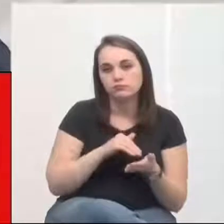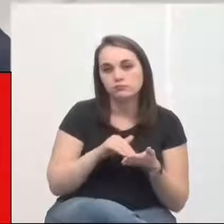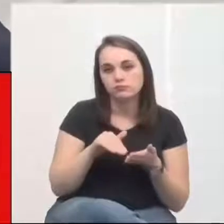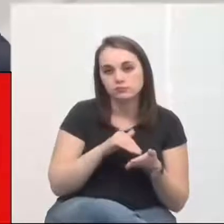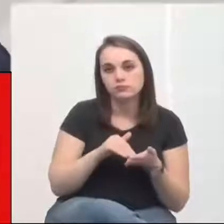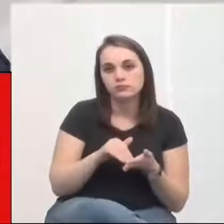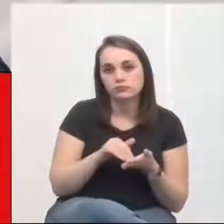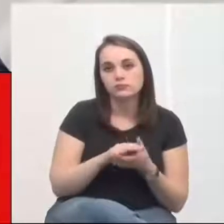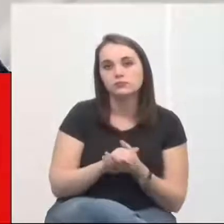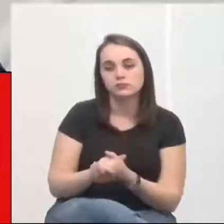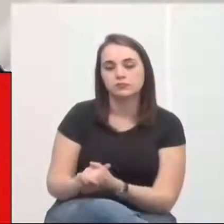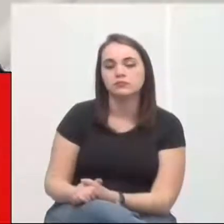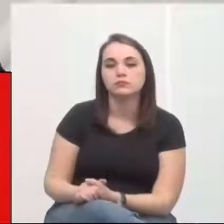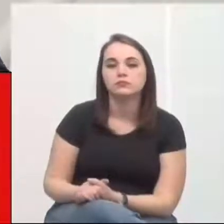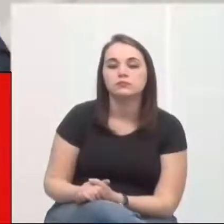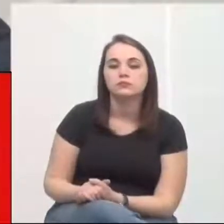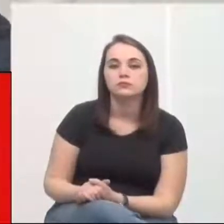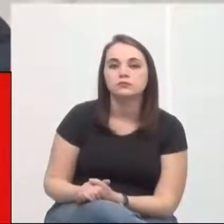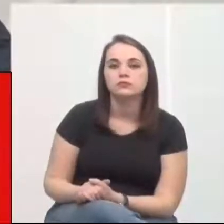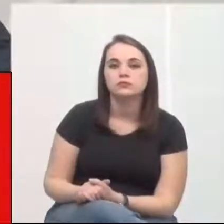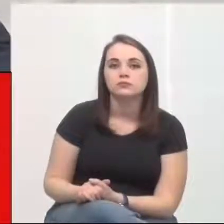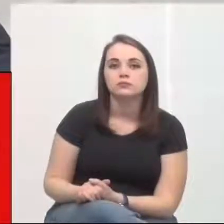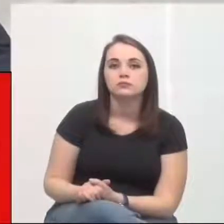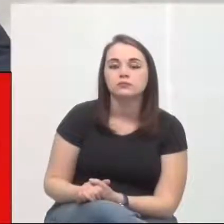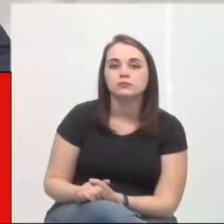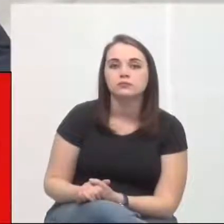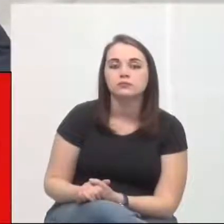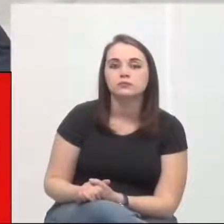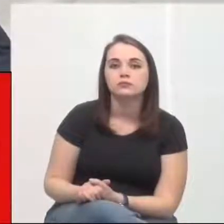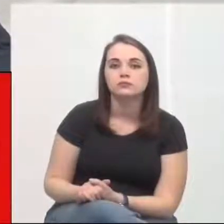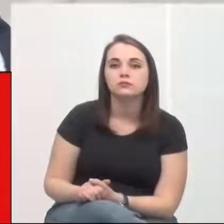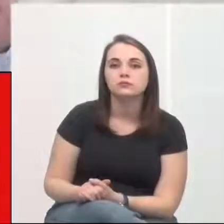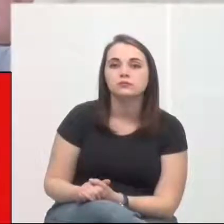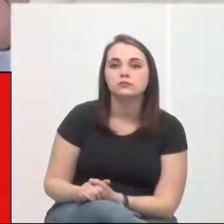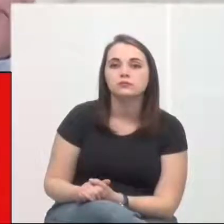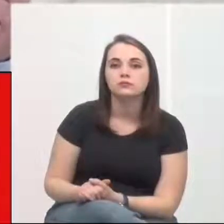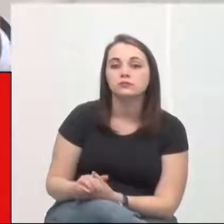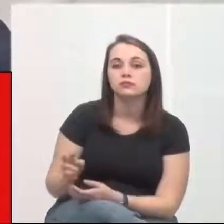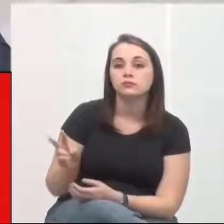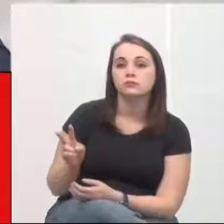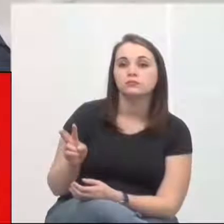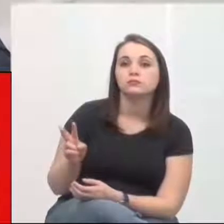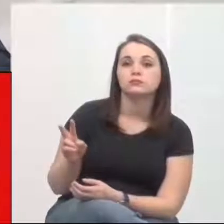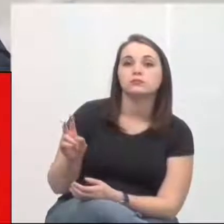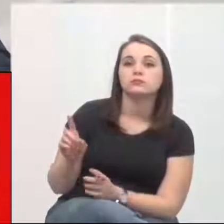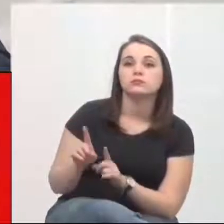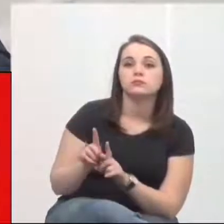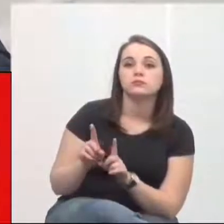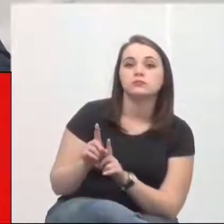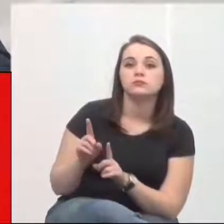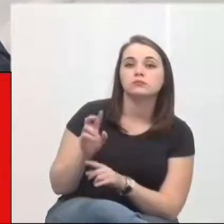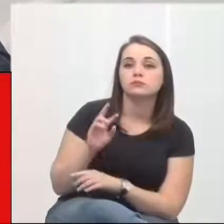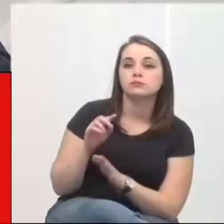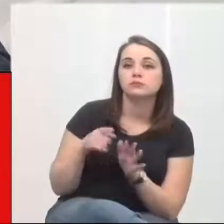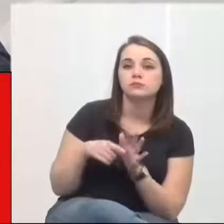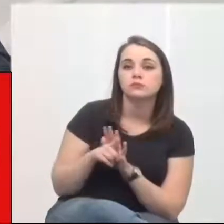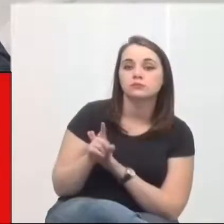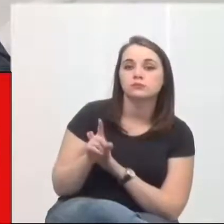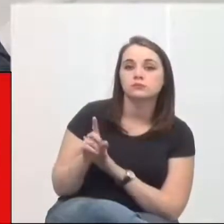né, do prefeito Clécio Salvado. Temos o vereador Pastor Jair, que acabei de responder, né? Temos